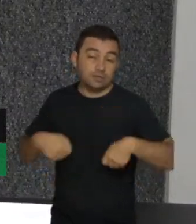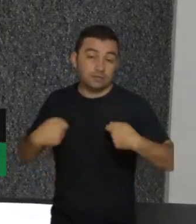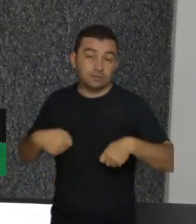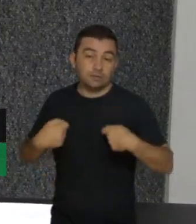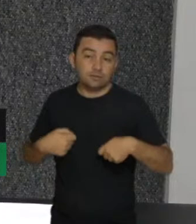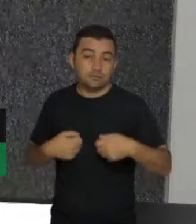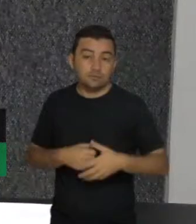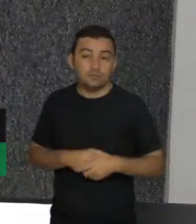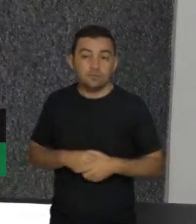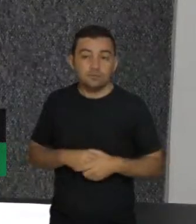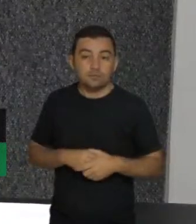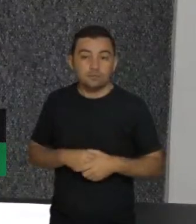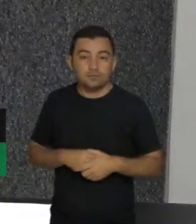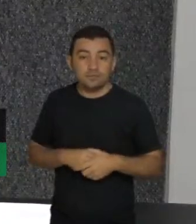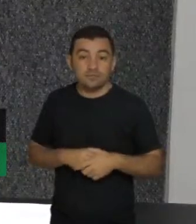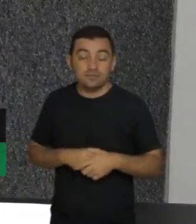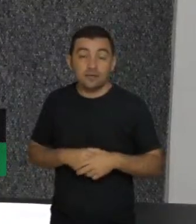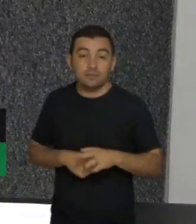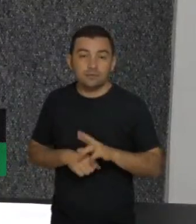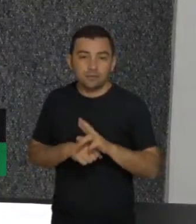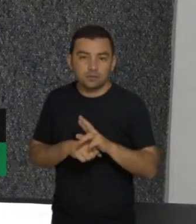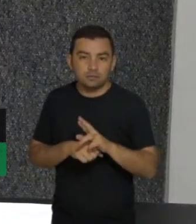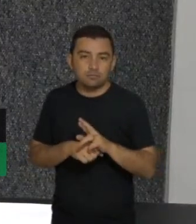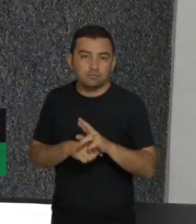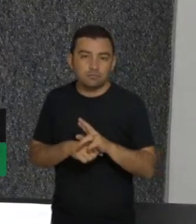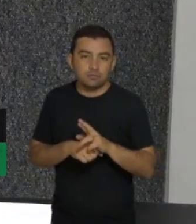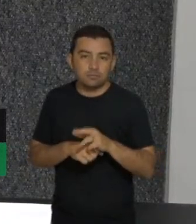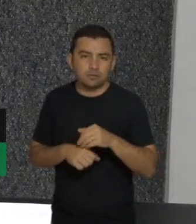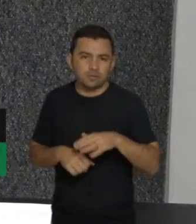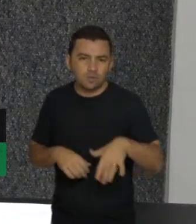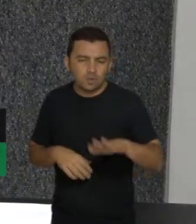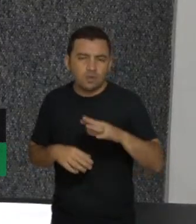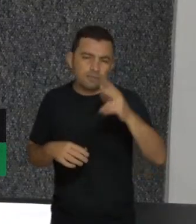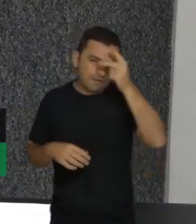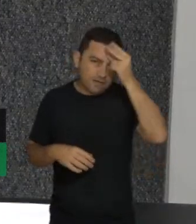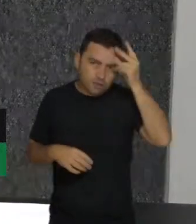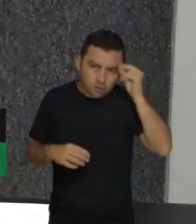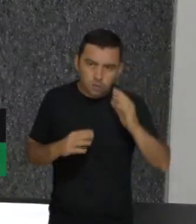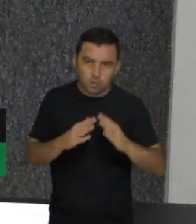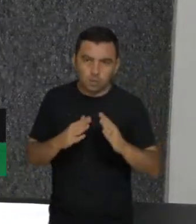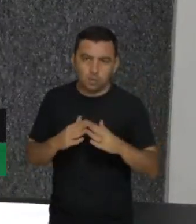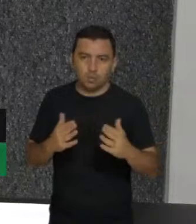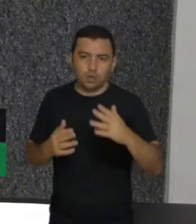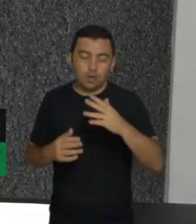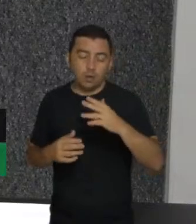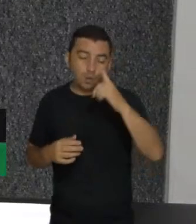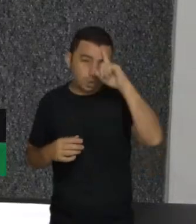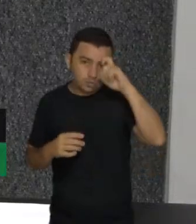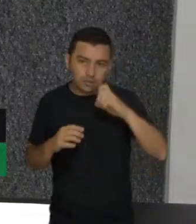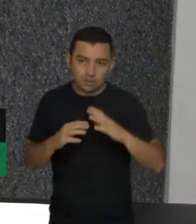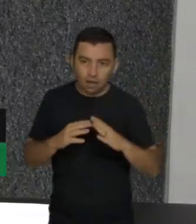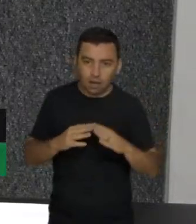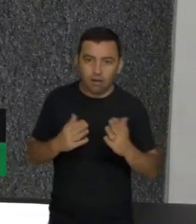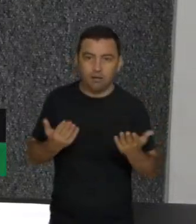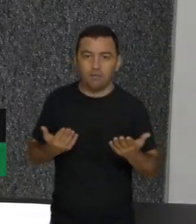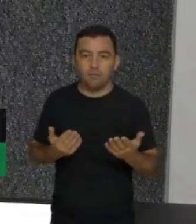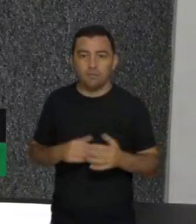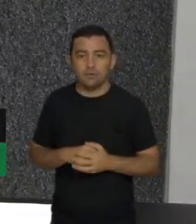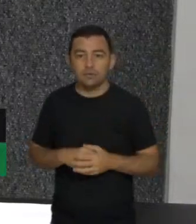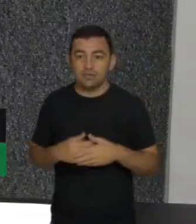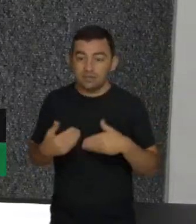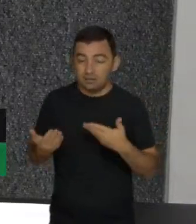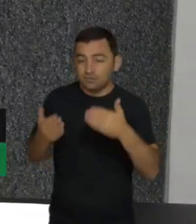precisamos em nome de de muitas prefeituras de muitos hospitais coisa que o colega José Milton